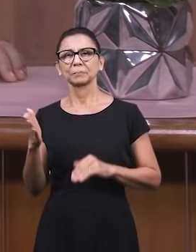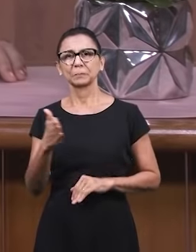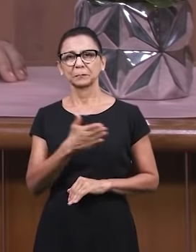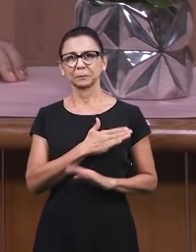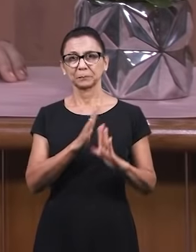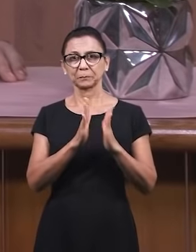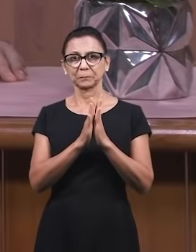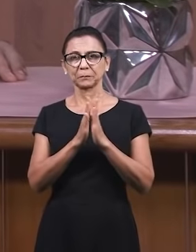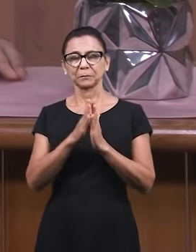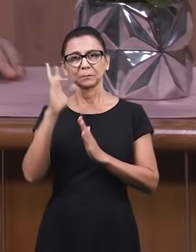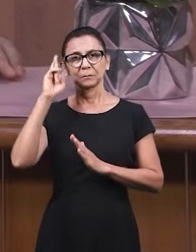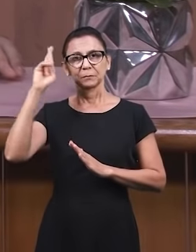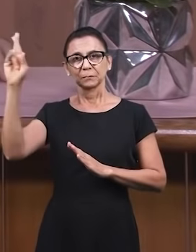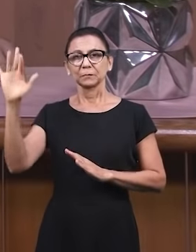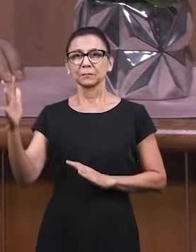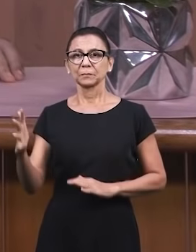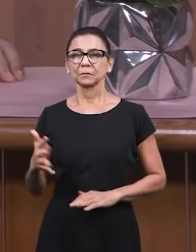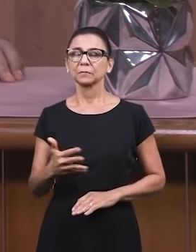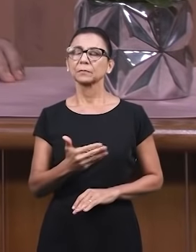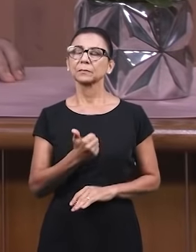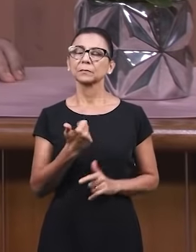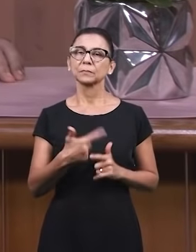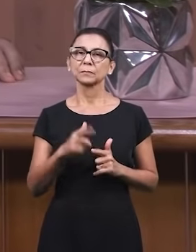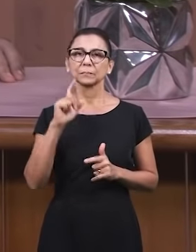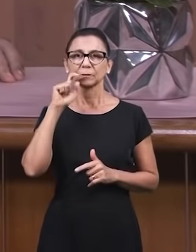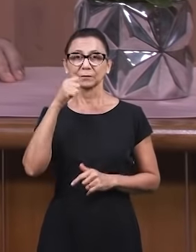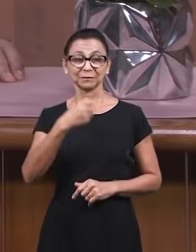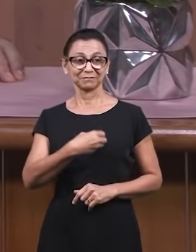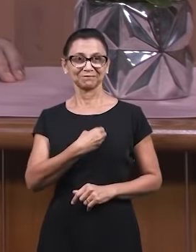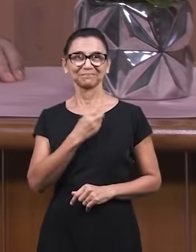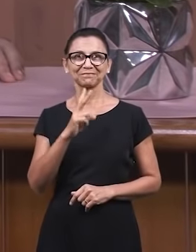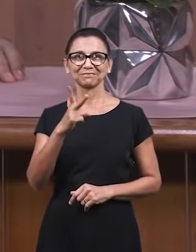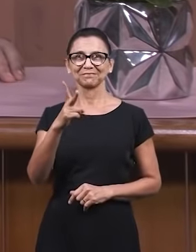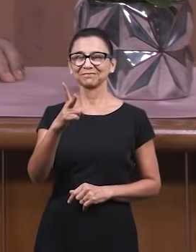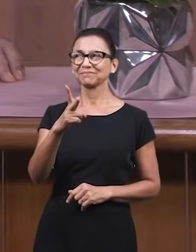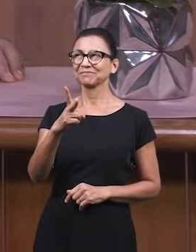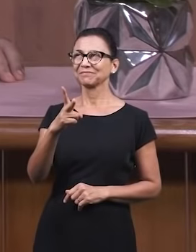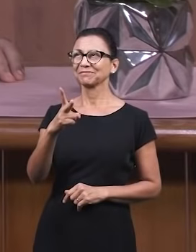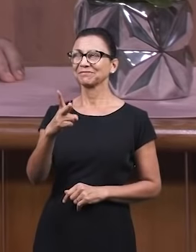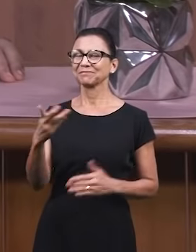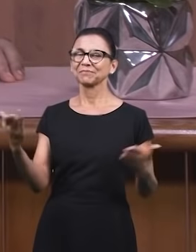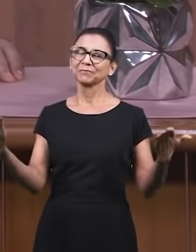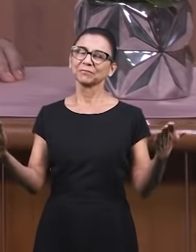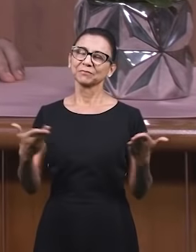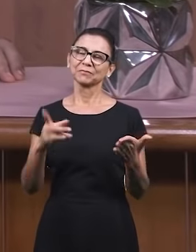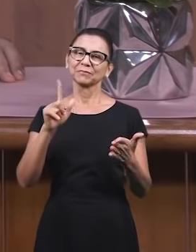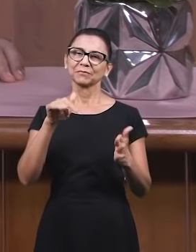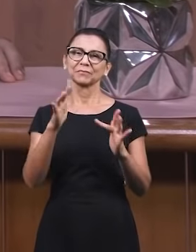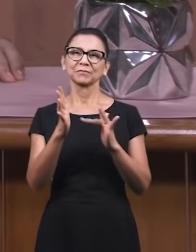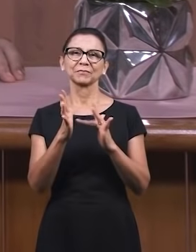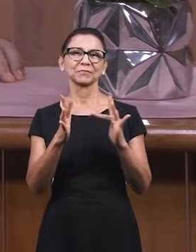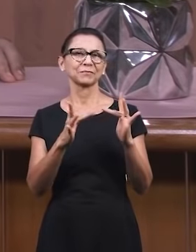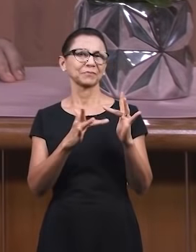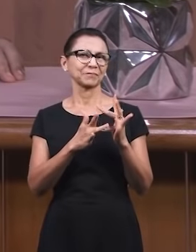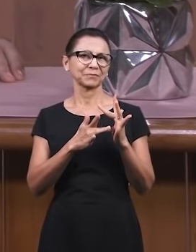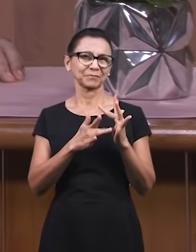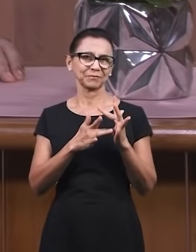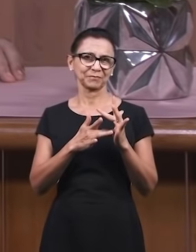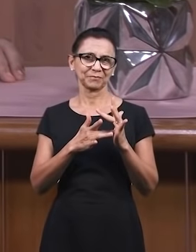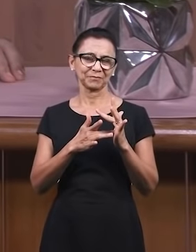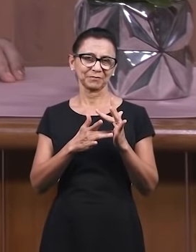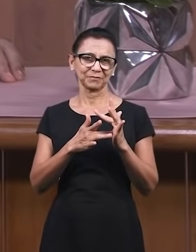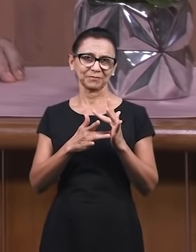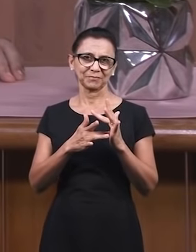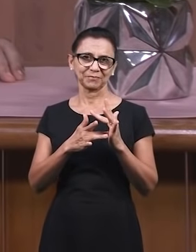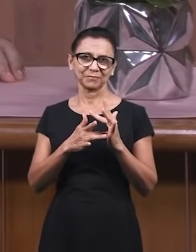abençoar. Vamos orar? Senhor, nós te adoramos porque este pão da vida continua sendo ofertado, Senhor, a